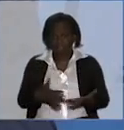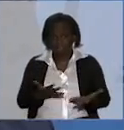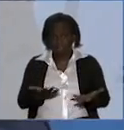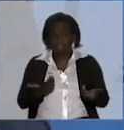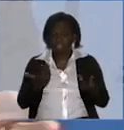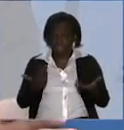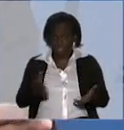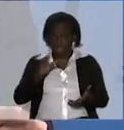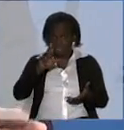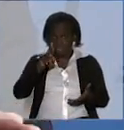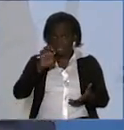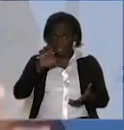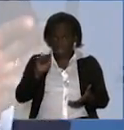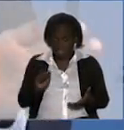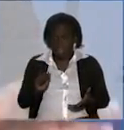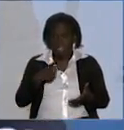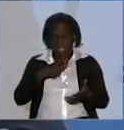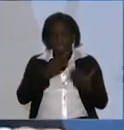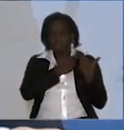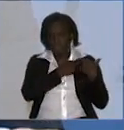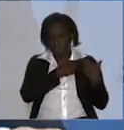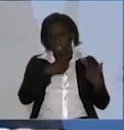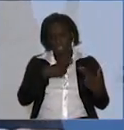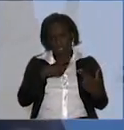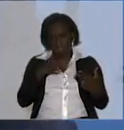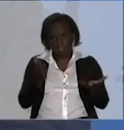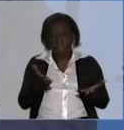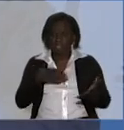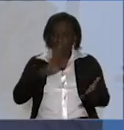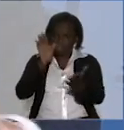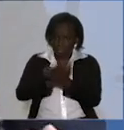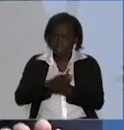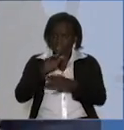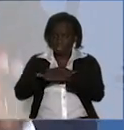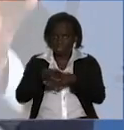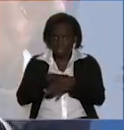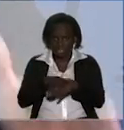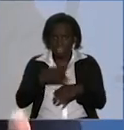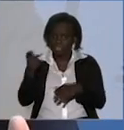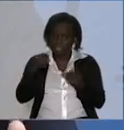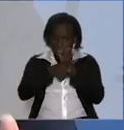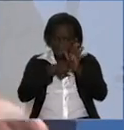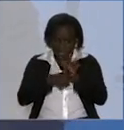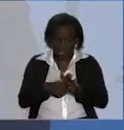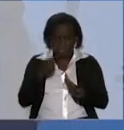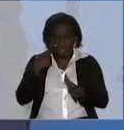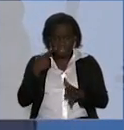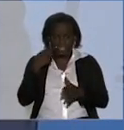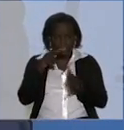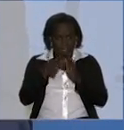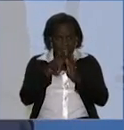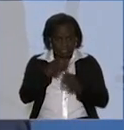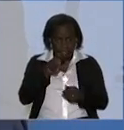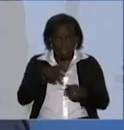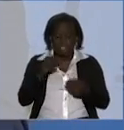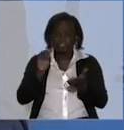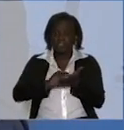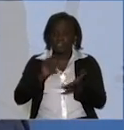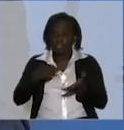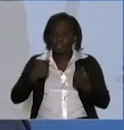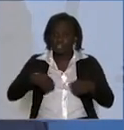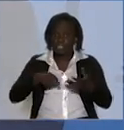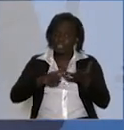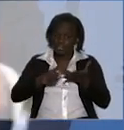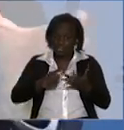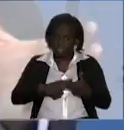deteriorando. Então, essa questão do CREA, o CREA tem a sua responsabilidade, vamos lá tratar, fiscalize, se acompanhe, faça uma lista